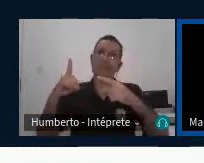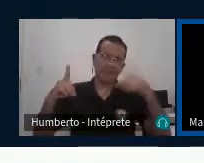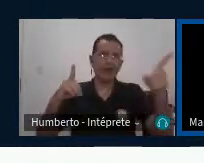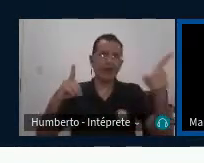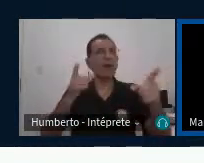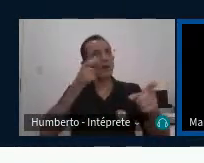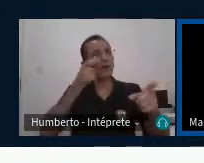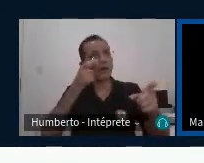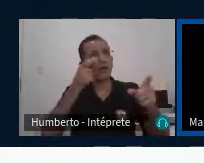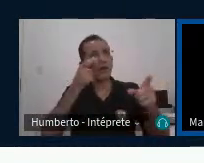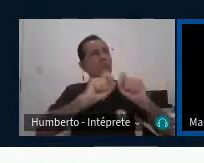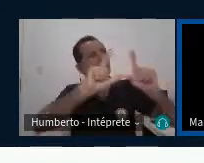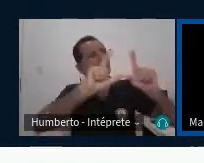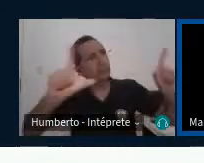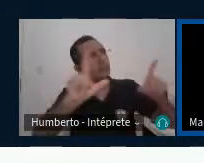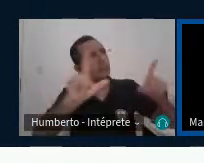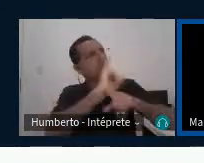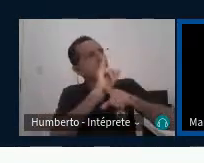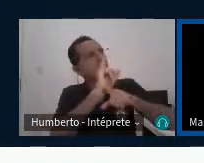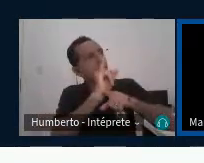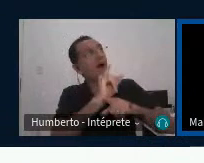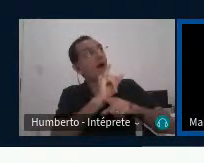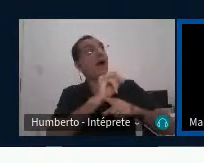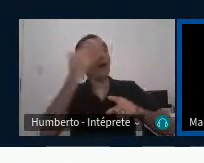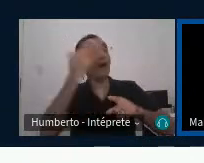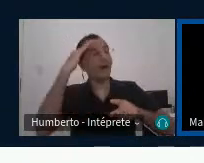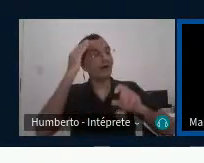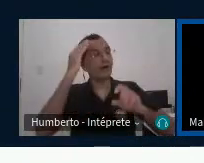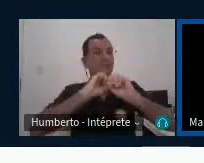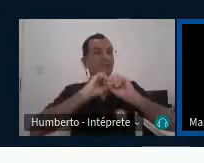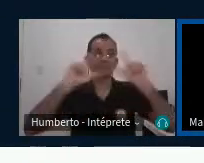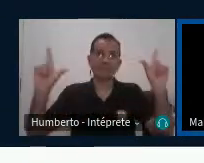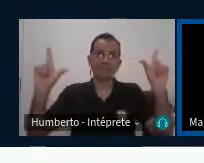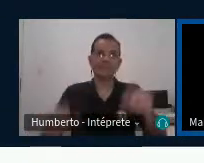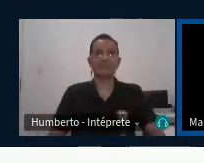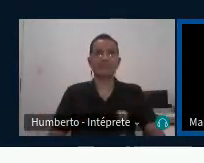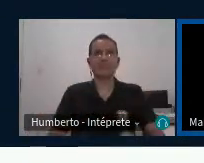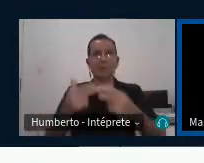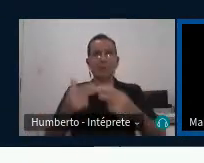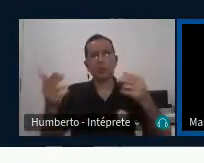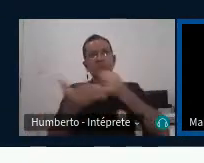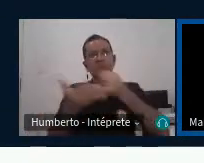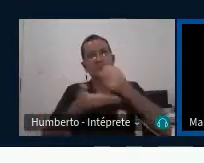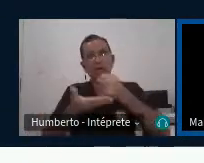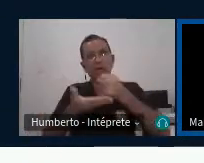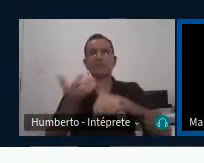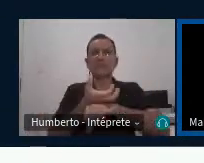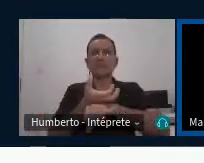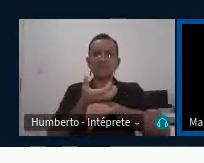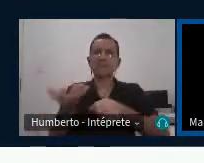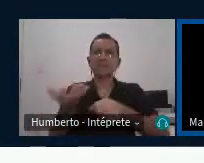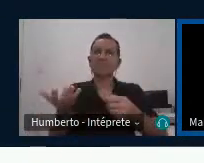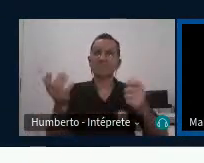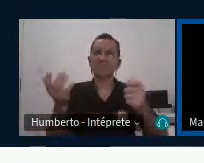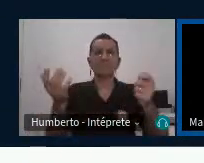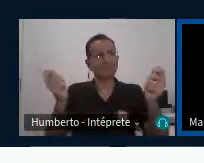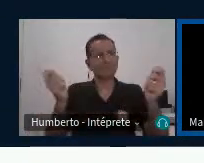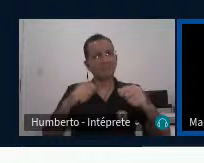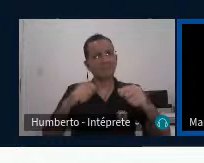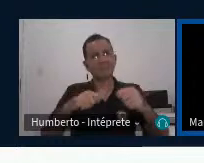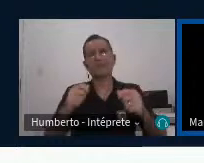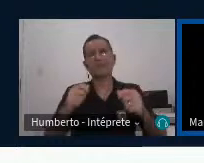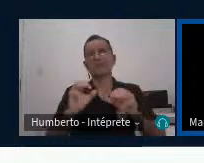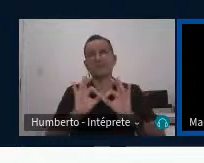básico, algumas disciplinas não estão. Mas, como a gente ama vocês, se a gente puder ajudar, só mandar um e-mail, mandar